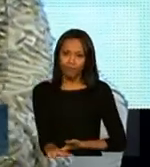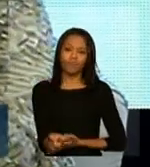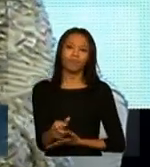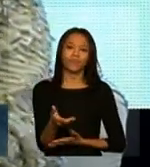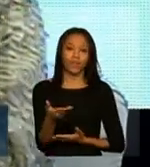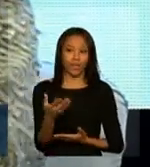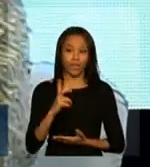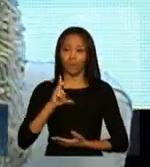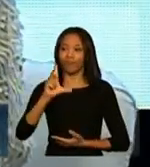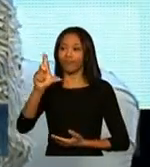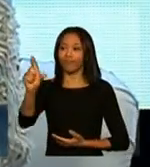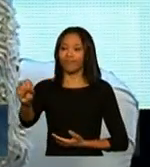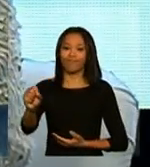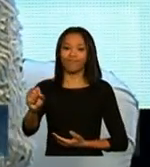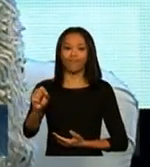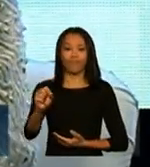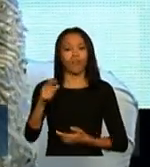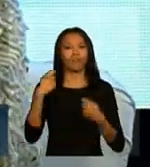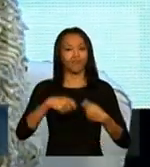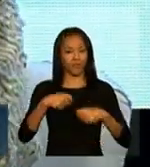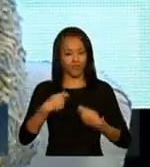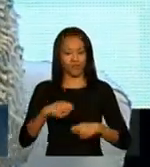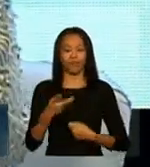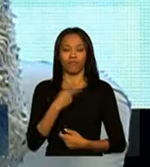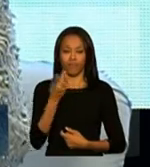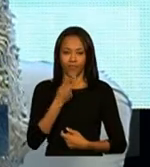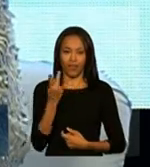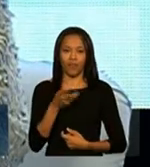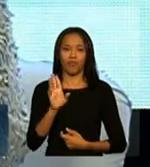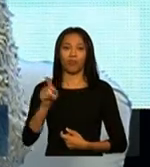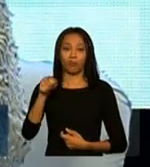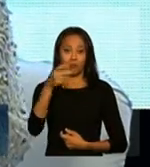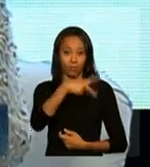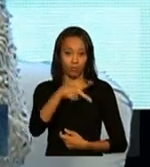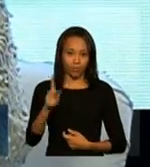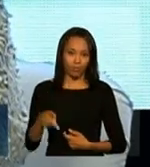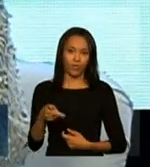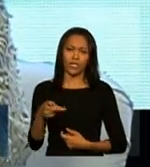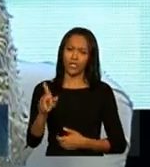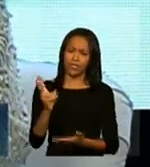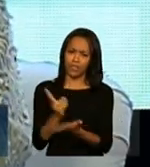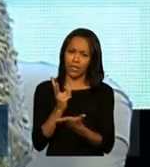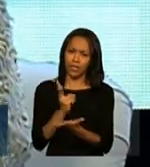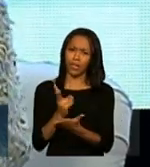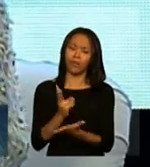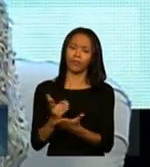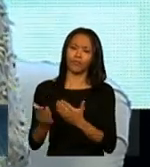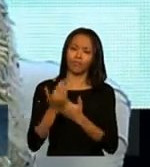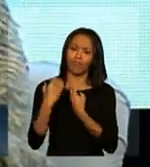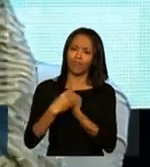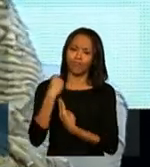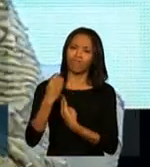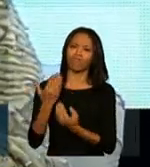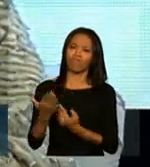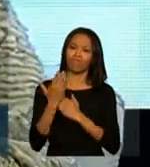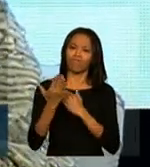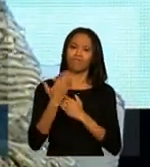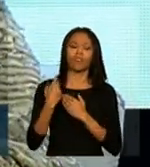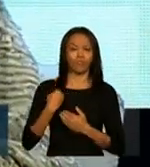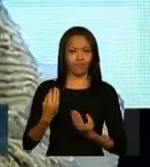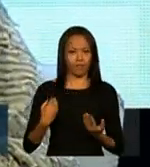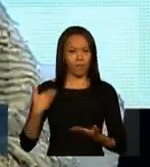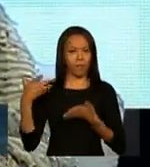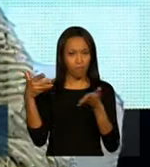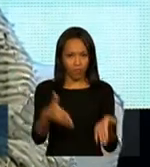saiu aqui, mas não tem como não citar o professor, que nos fortalece, nos inspira e que está sempre presente nas nossas agendas